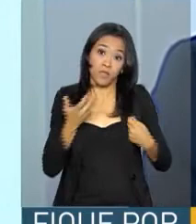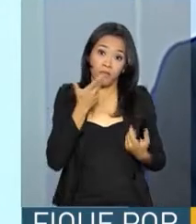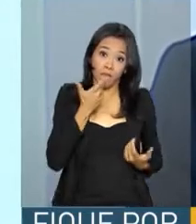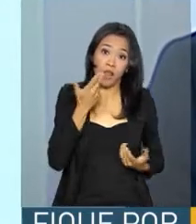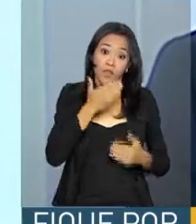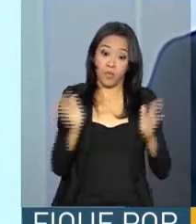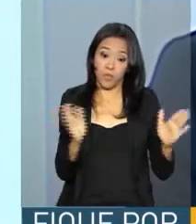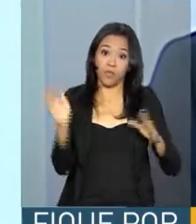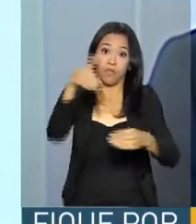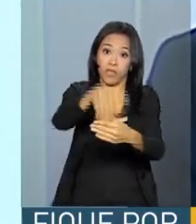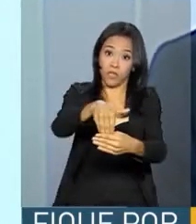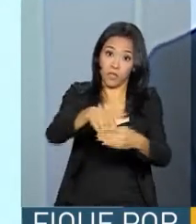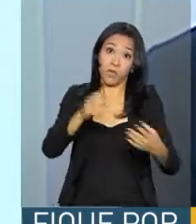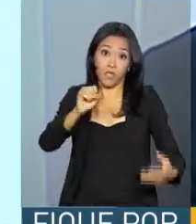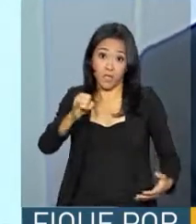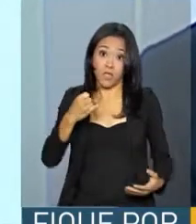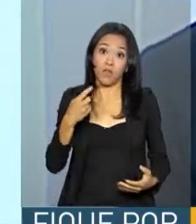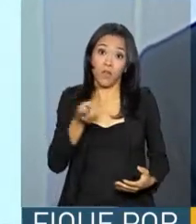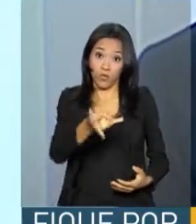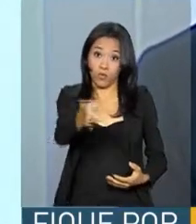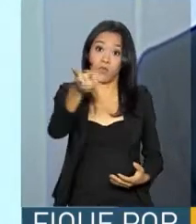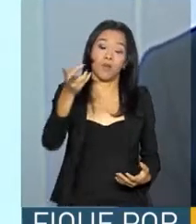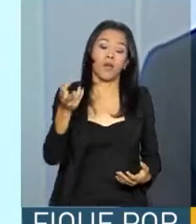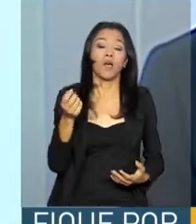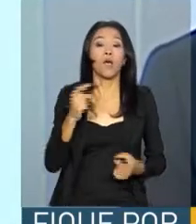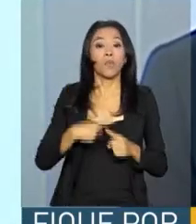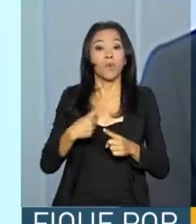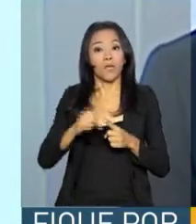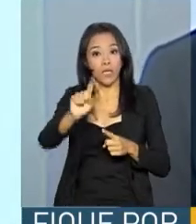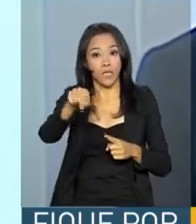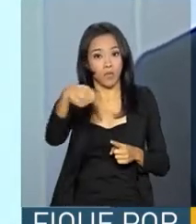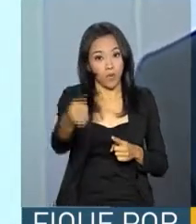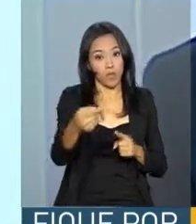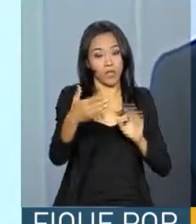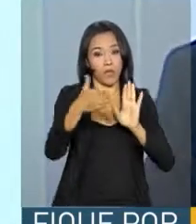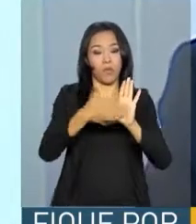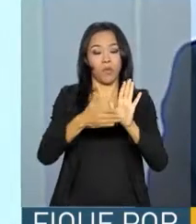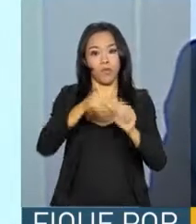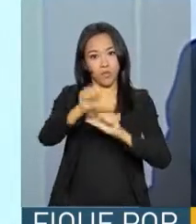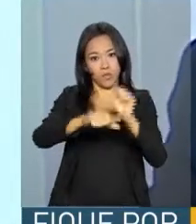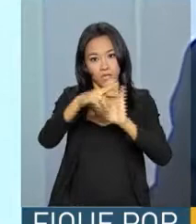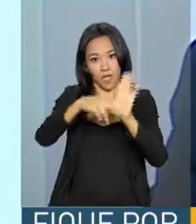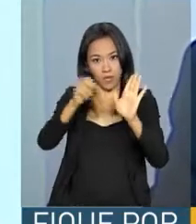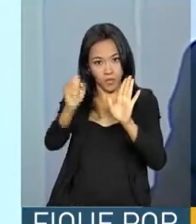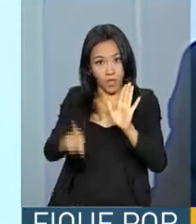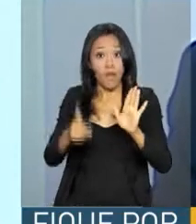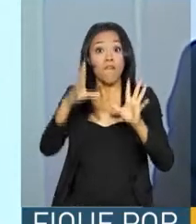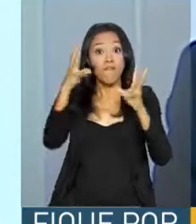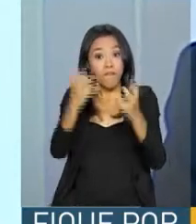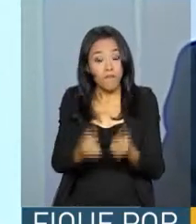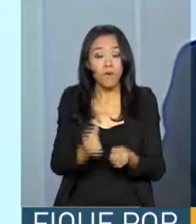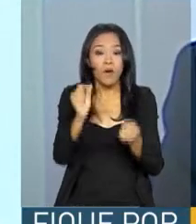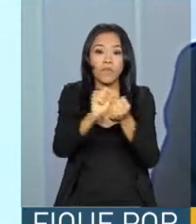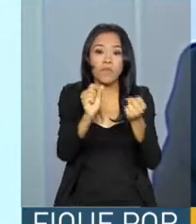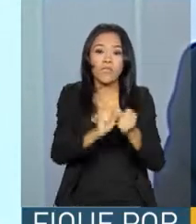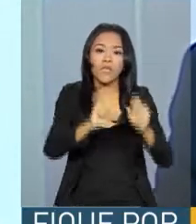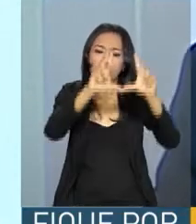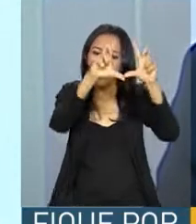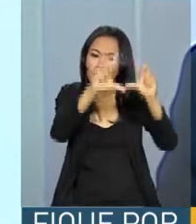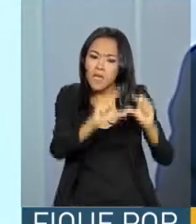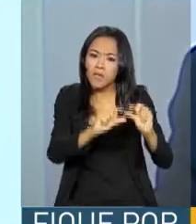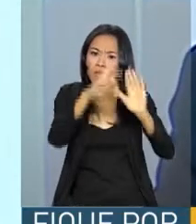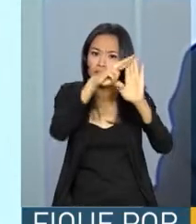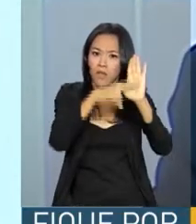se vou continuar, não vou continuar, porque especialmente depois da Previdência, nós ainda vamos fazer a simplificação tributária. Com isso, nós